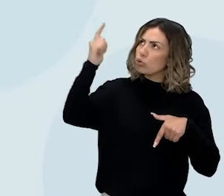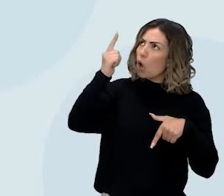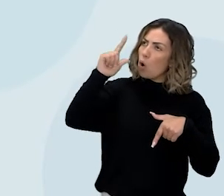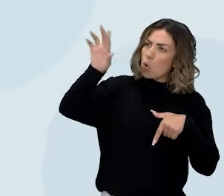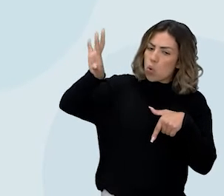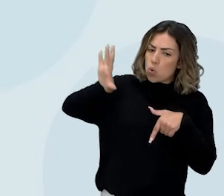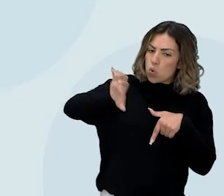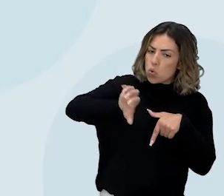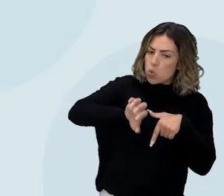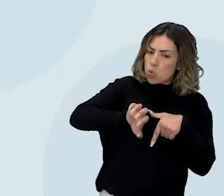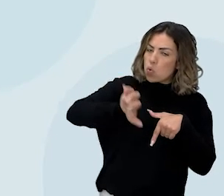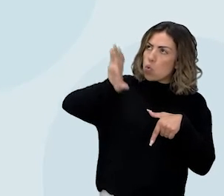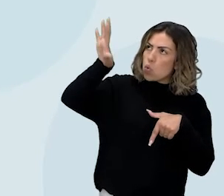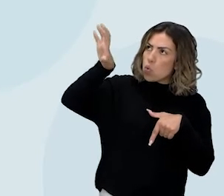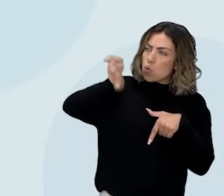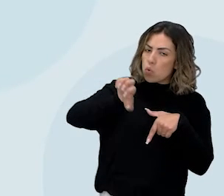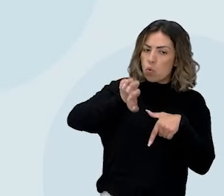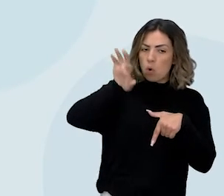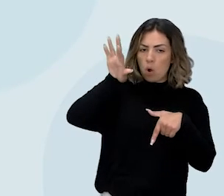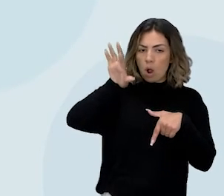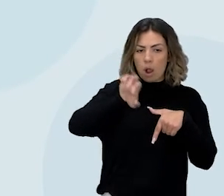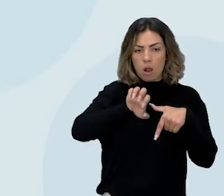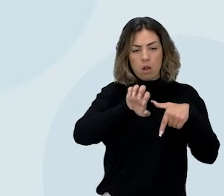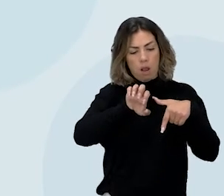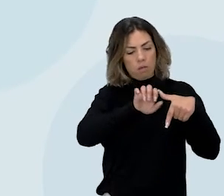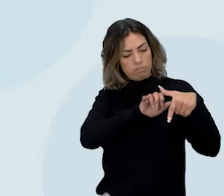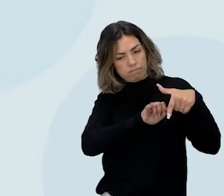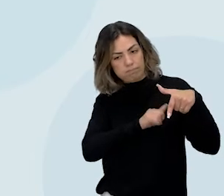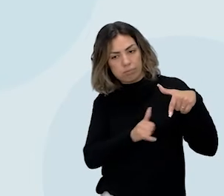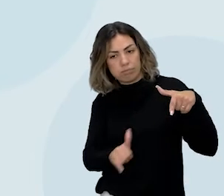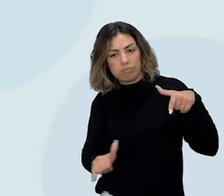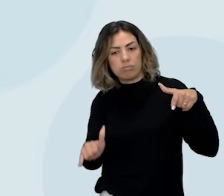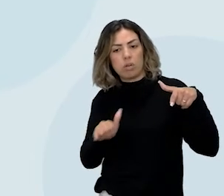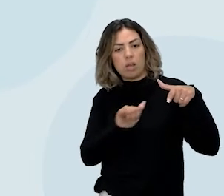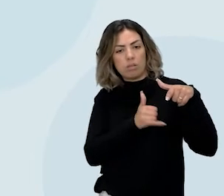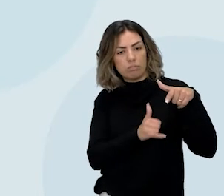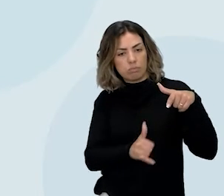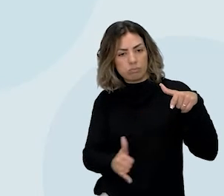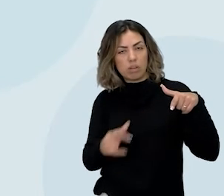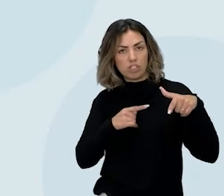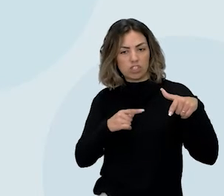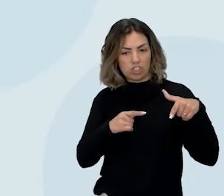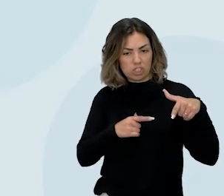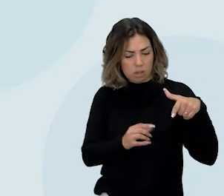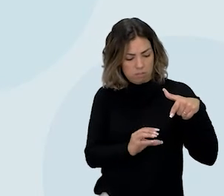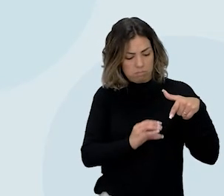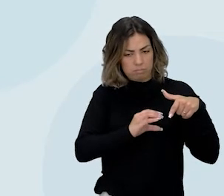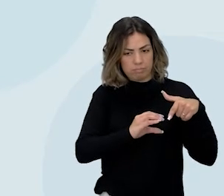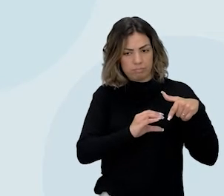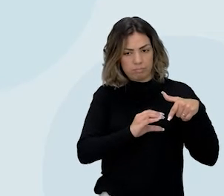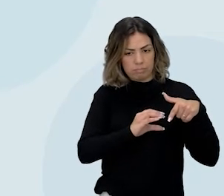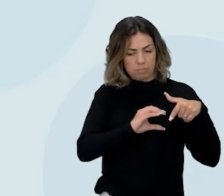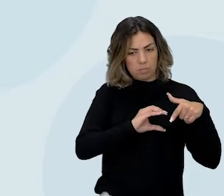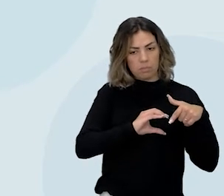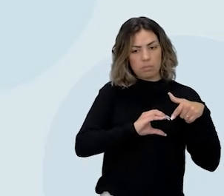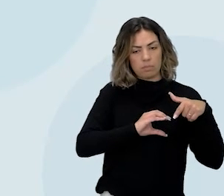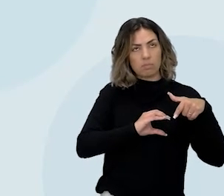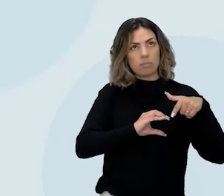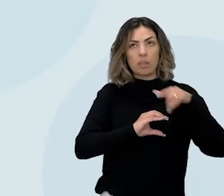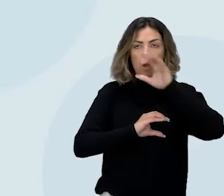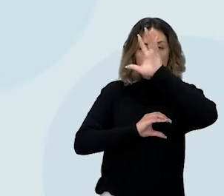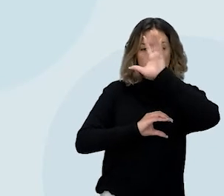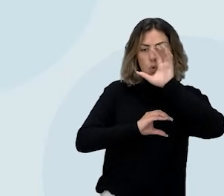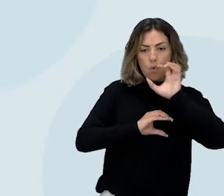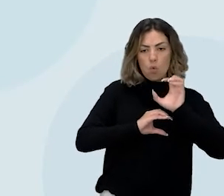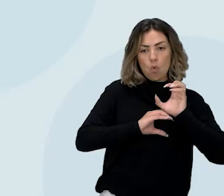do sol, né, em eletricidade passando por esse gerador, né? Aqui os elétrons se movimentam e passam, por exemplo, nessa lâmpada